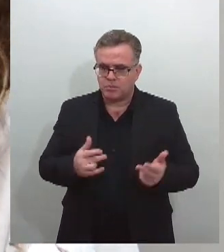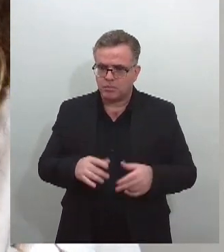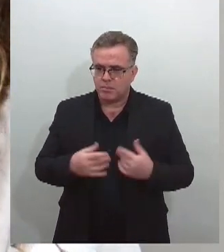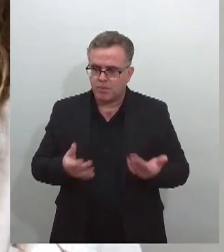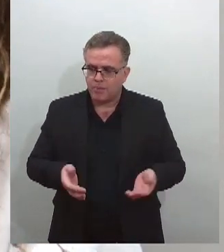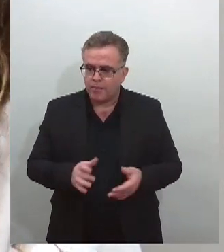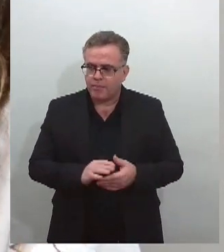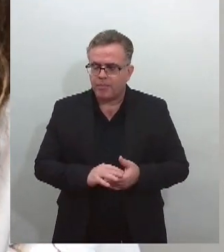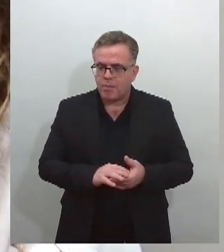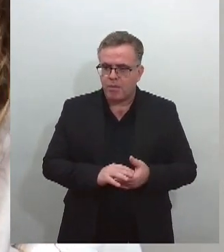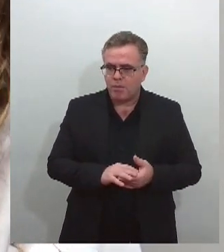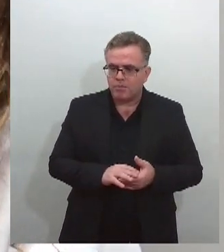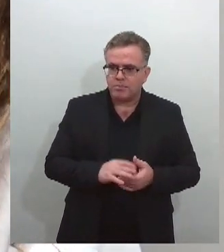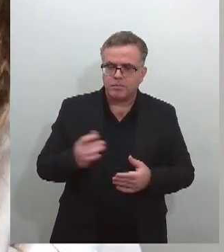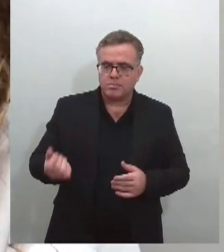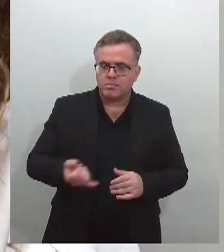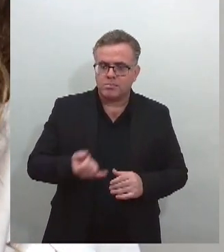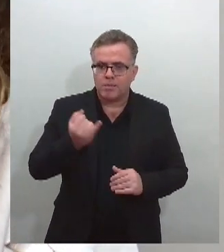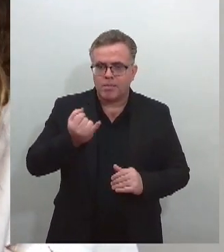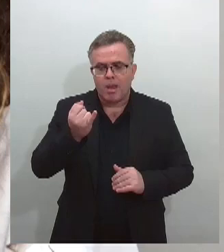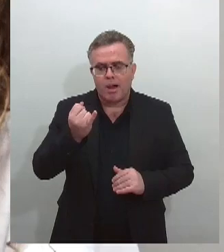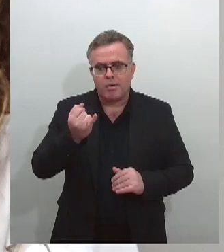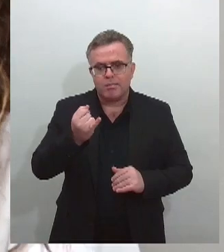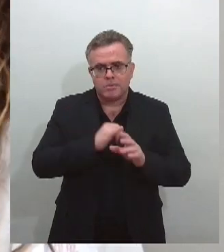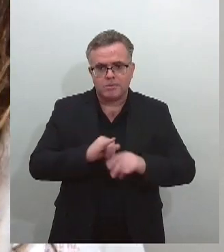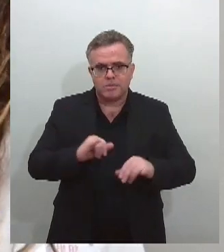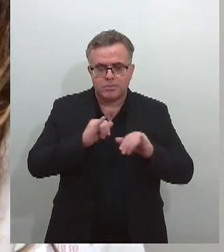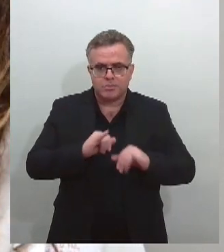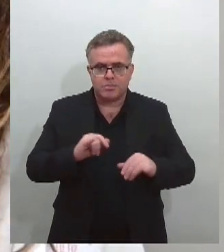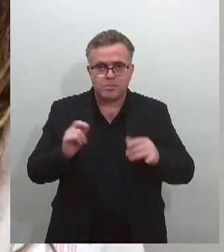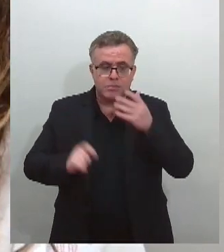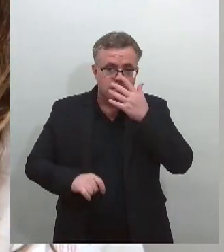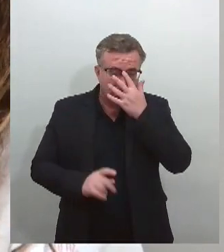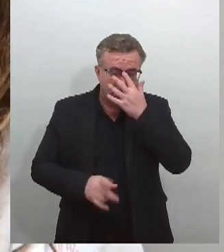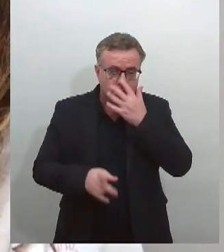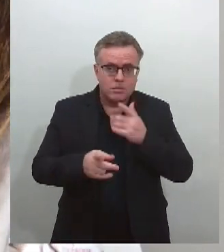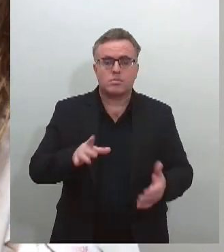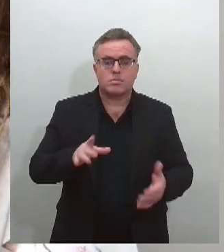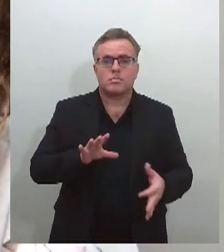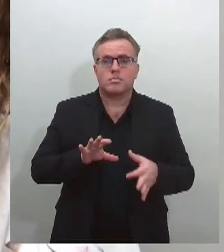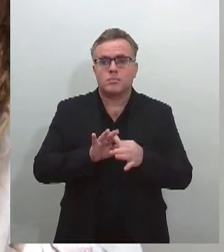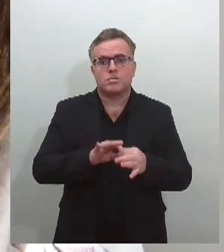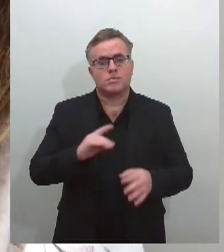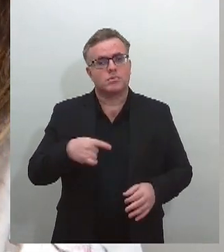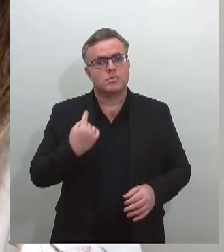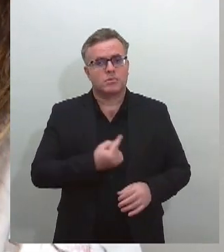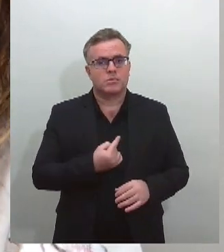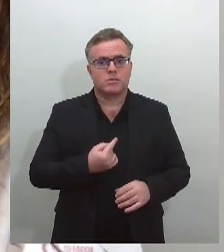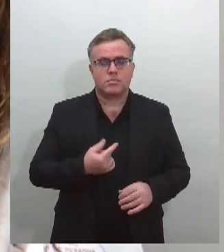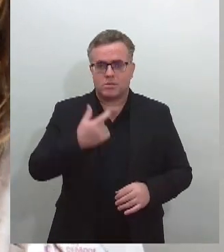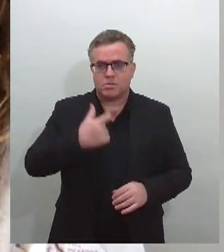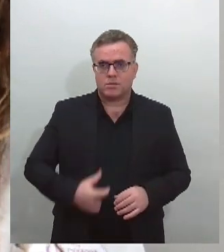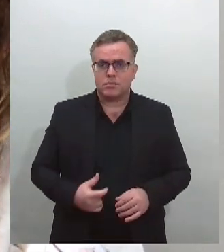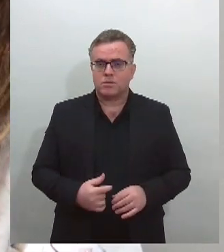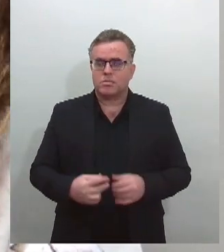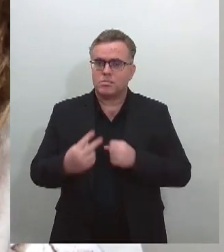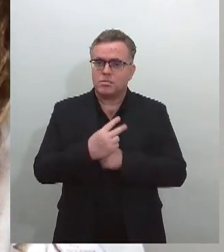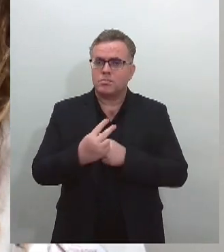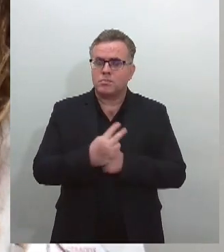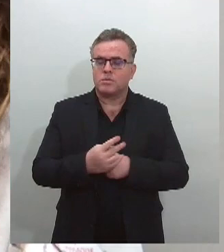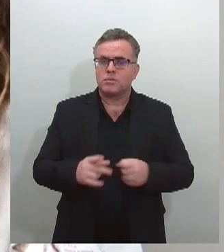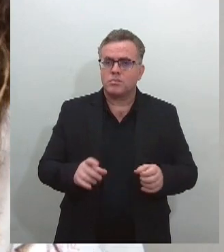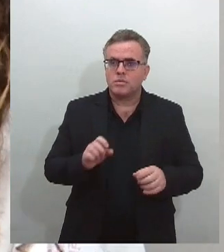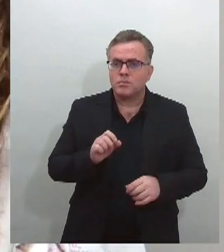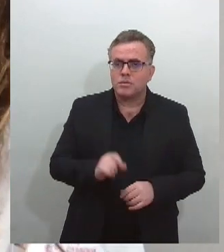É importante ressaltar que nossa microbiota intestinal também está diretamente associada à nossa imunidade. Então, se eu tenho uso crônico